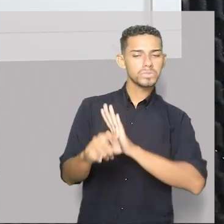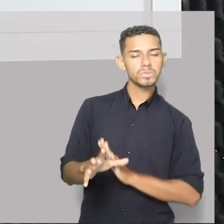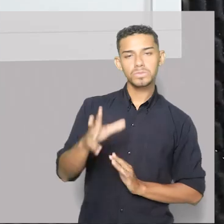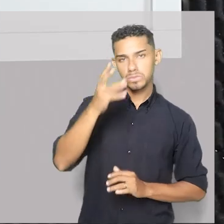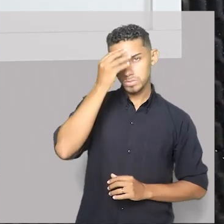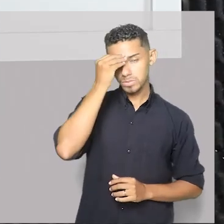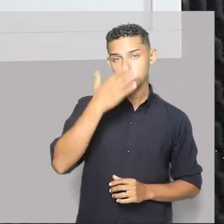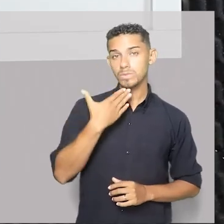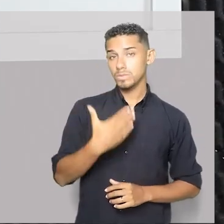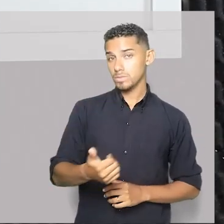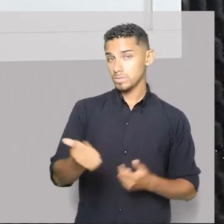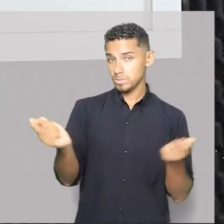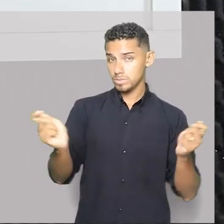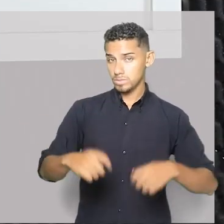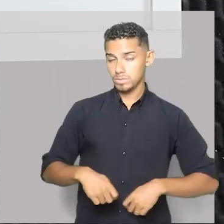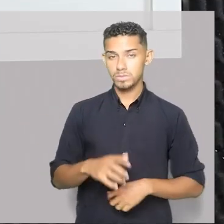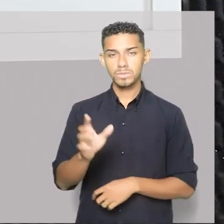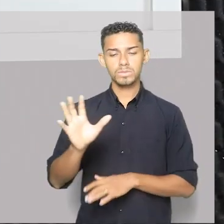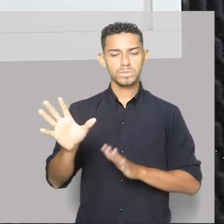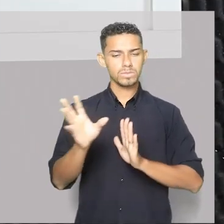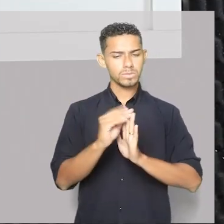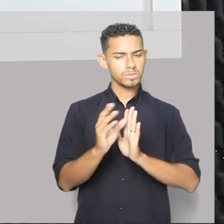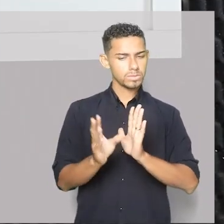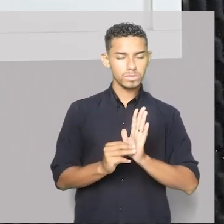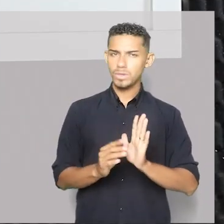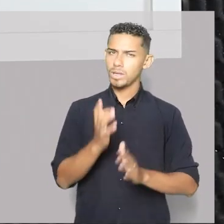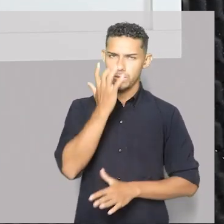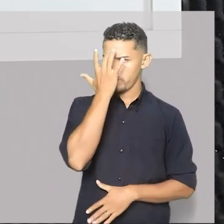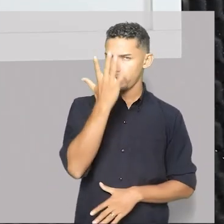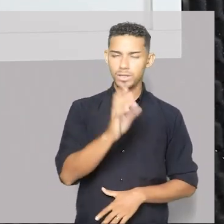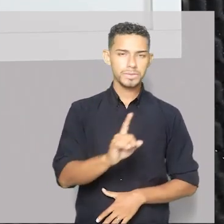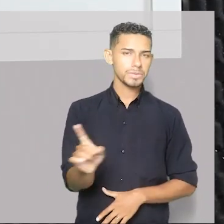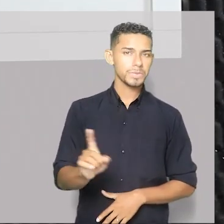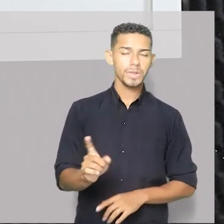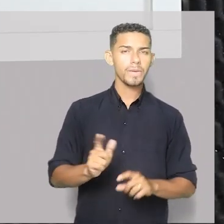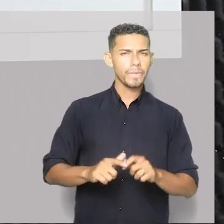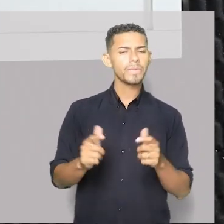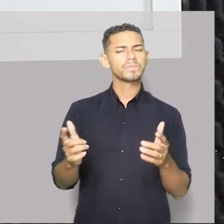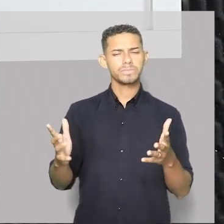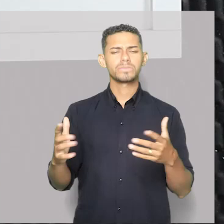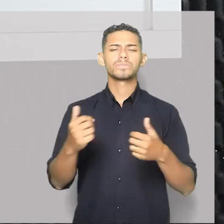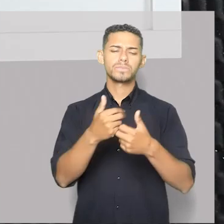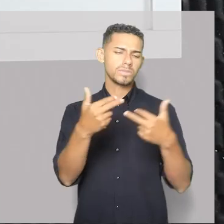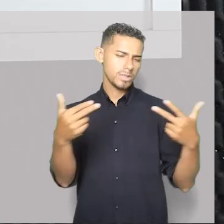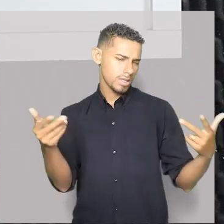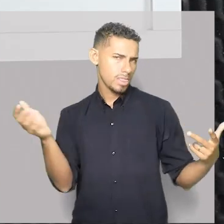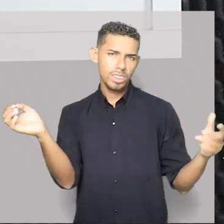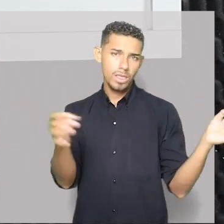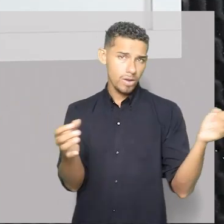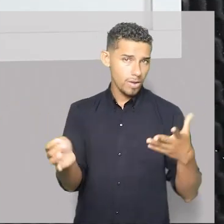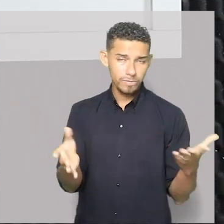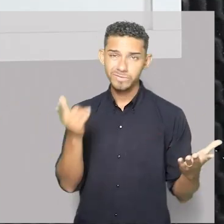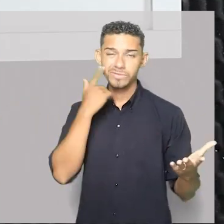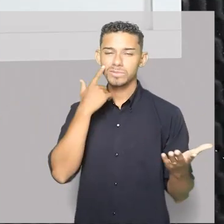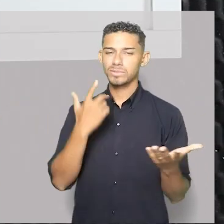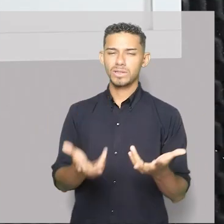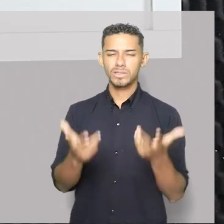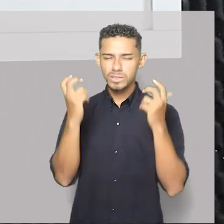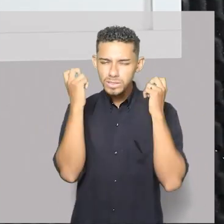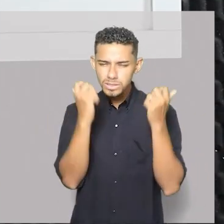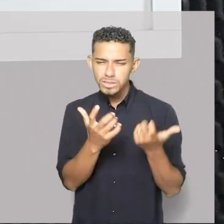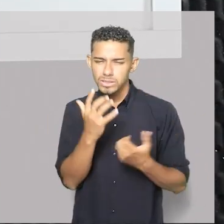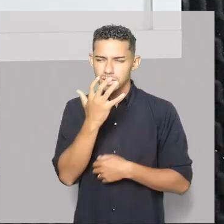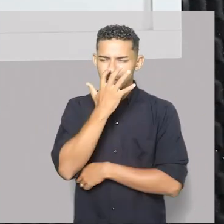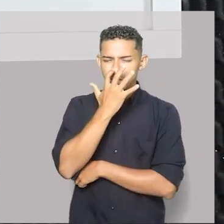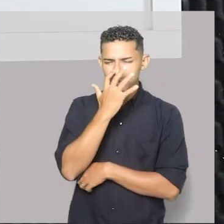fixar melhor esse conteúdo. Eu sei que não é fácil, né? São muitas coisas novas, é muita interpretação que a gente